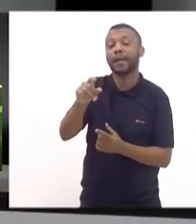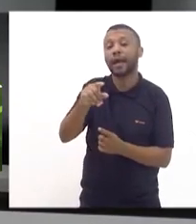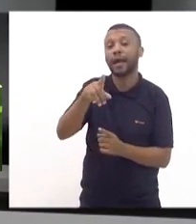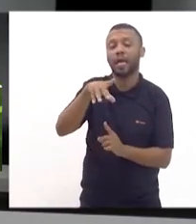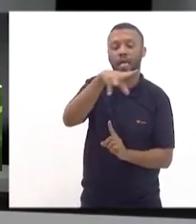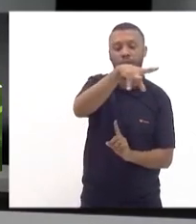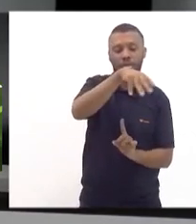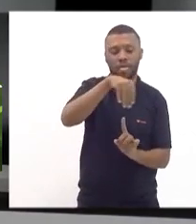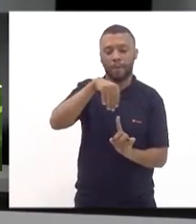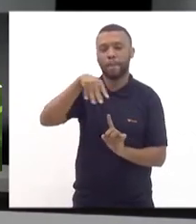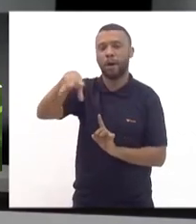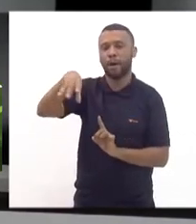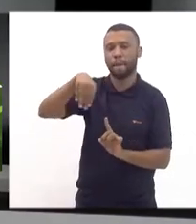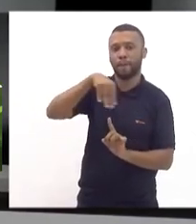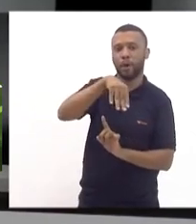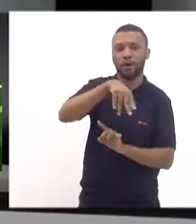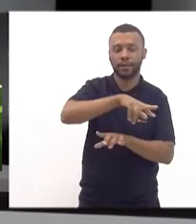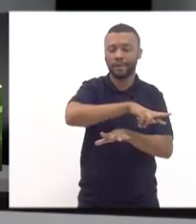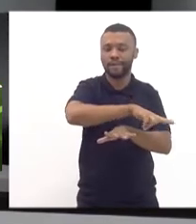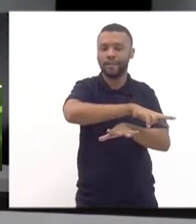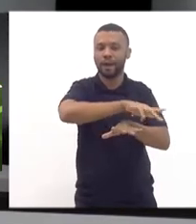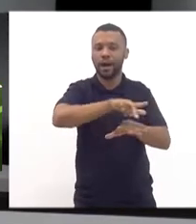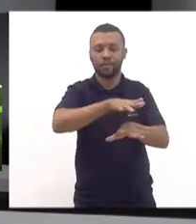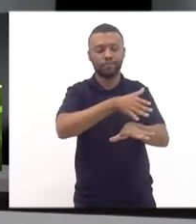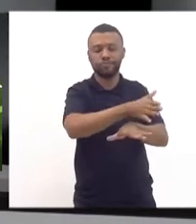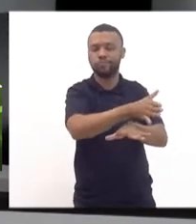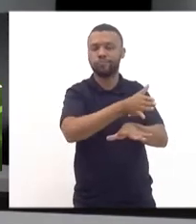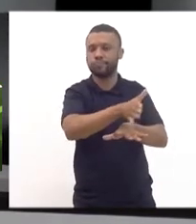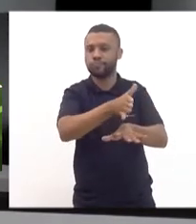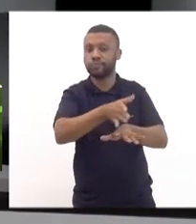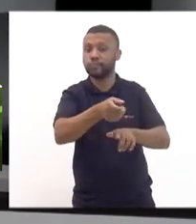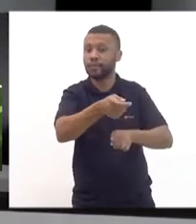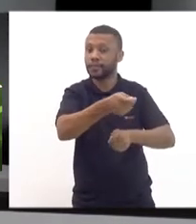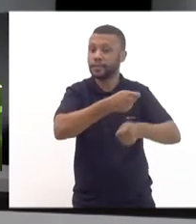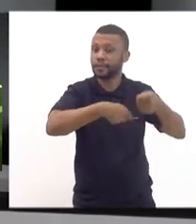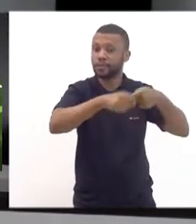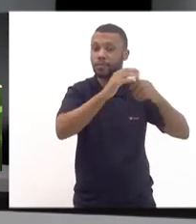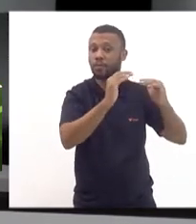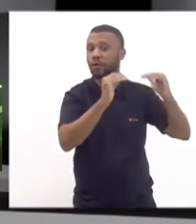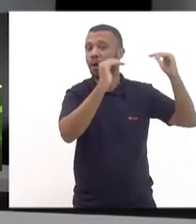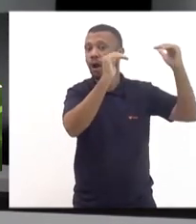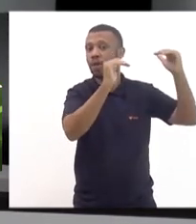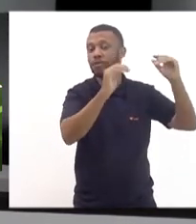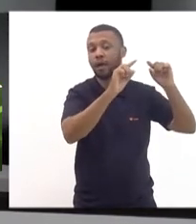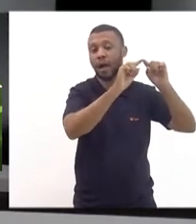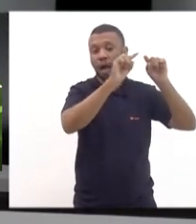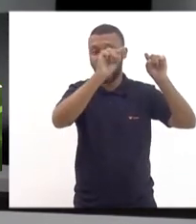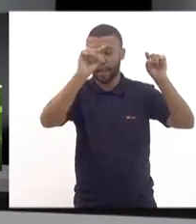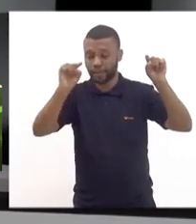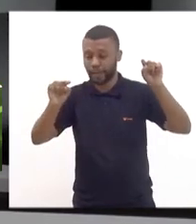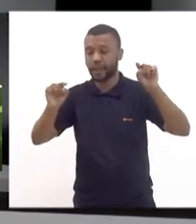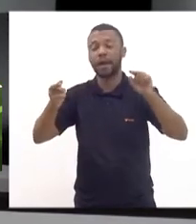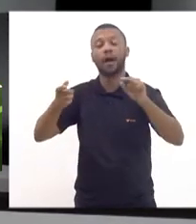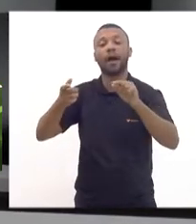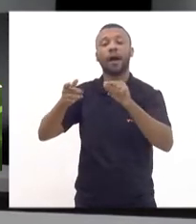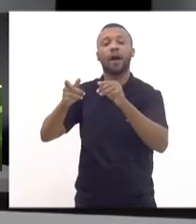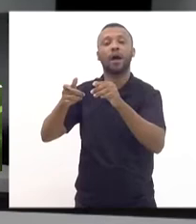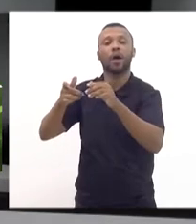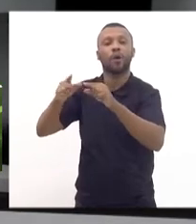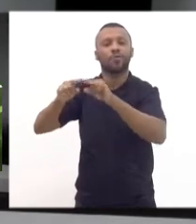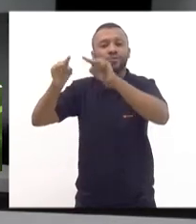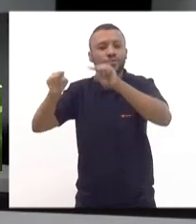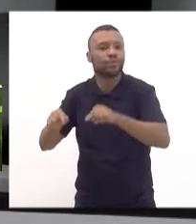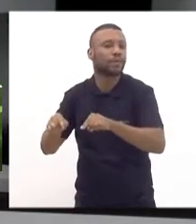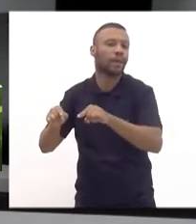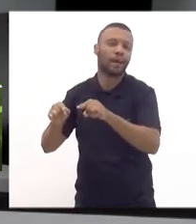ele pega desde a alta administração até a parte baixa da empresa. É uma mudança de cultura. Né?